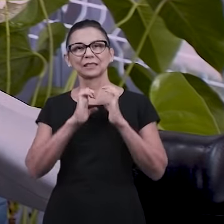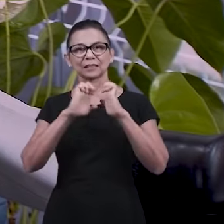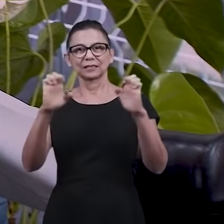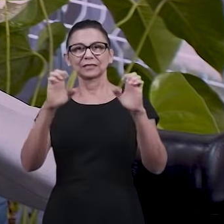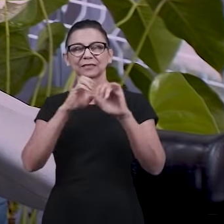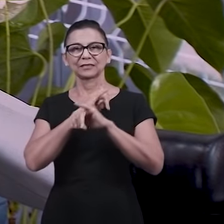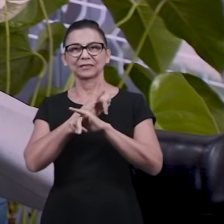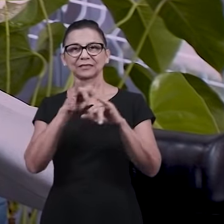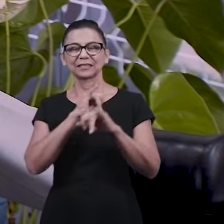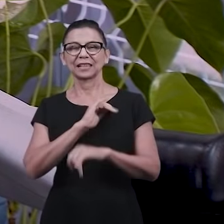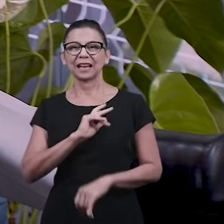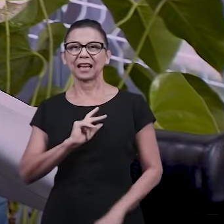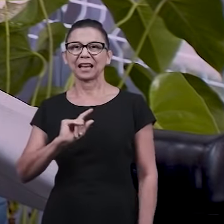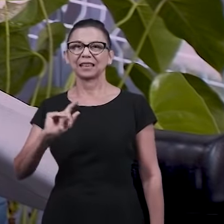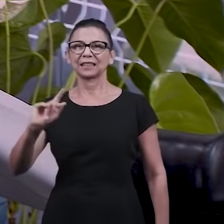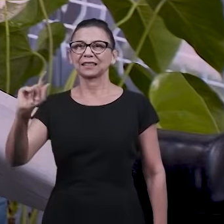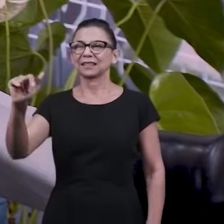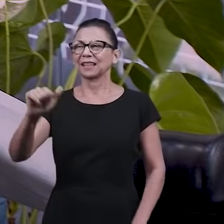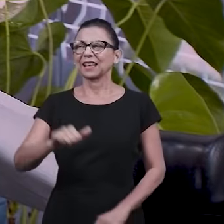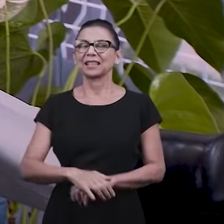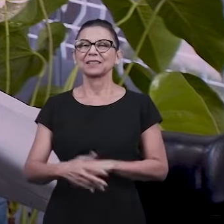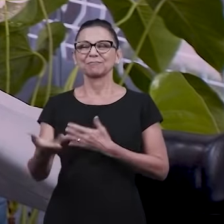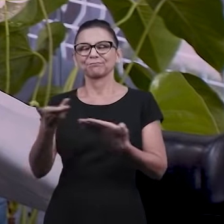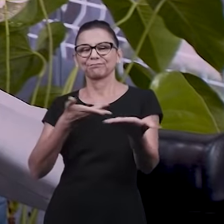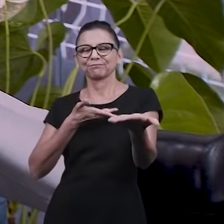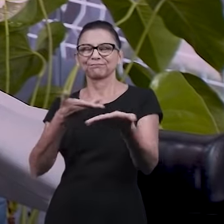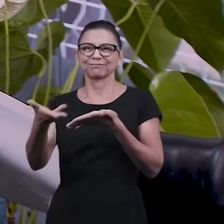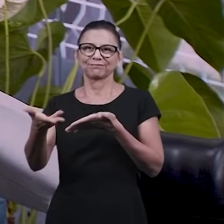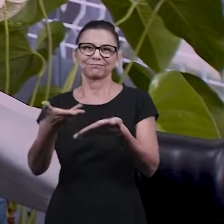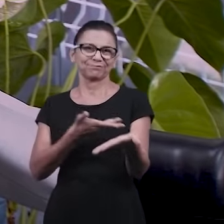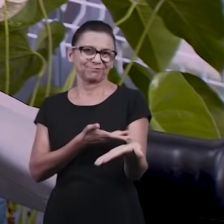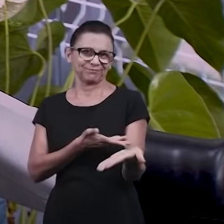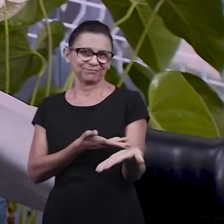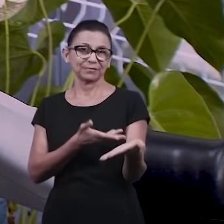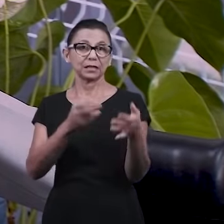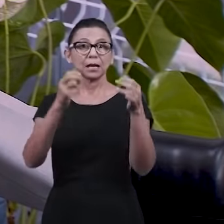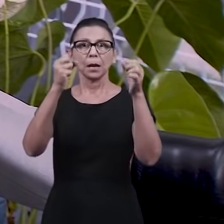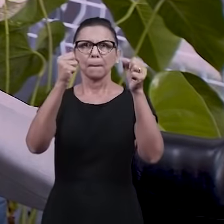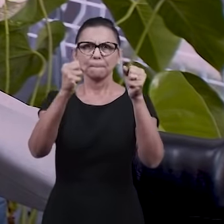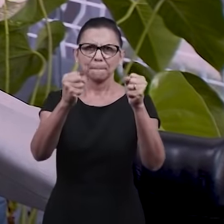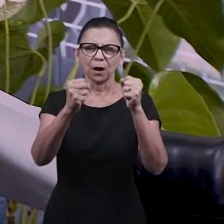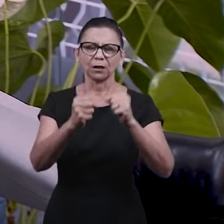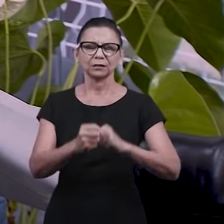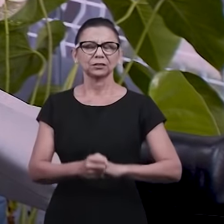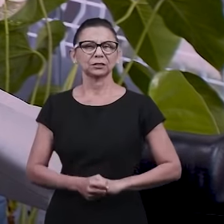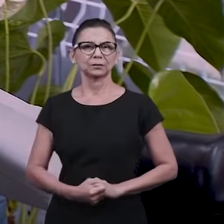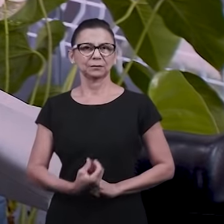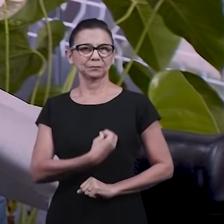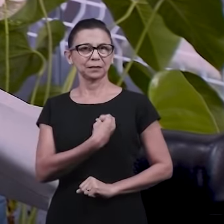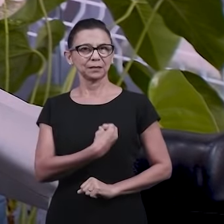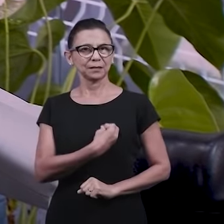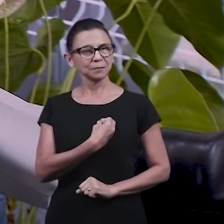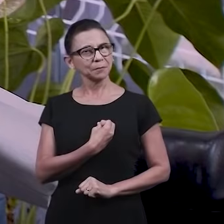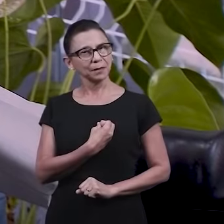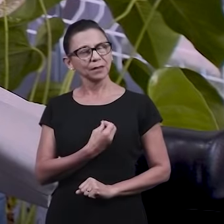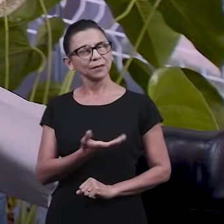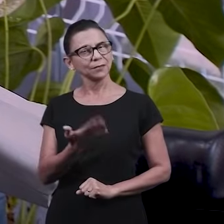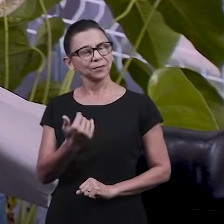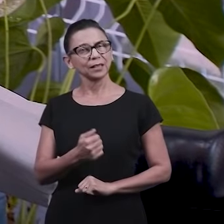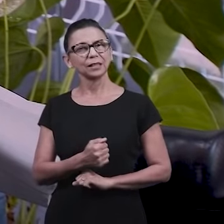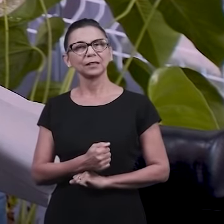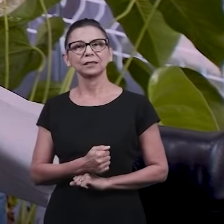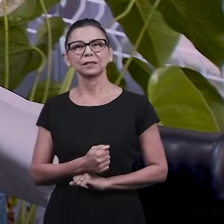é totalmente interativo. Você pode e deve participar, nos dizendo qual a